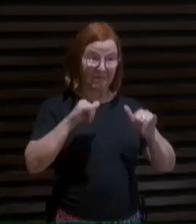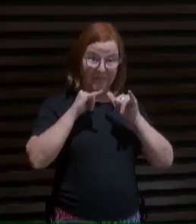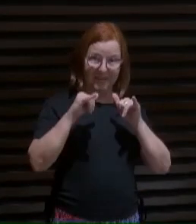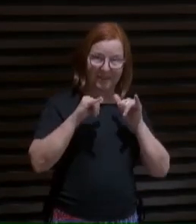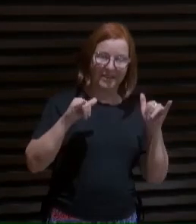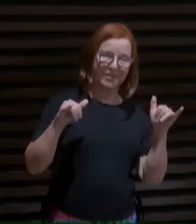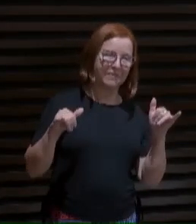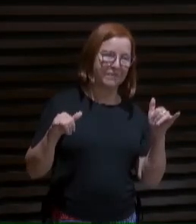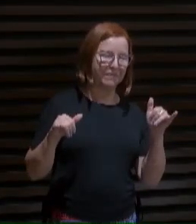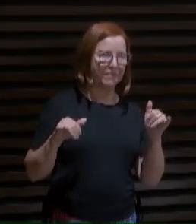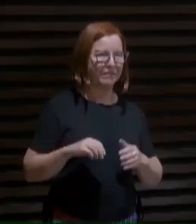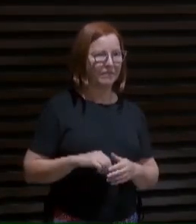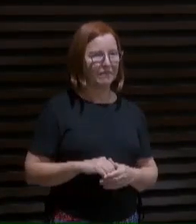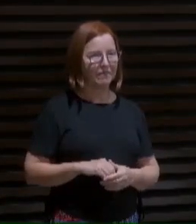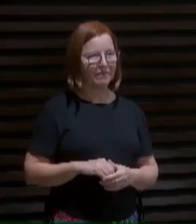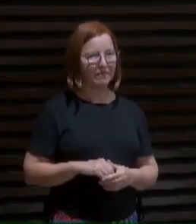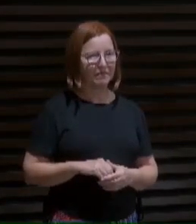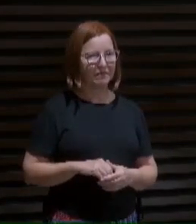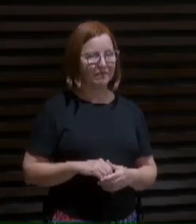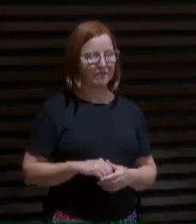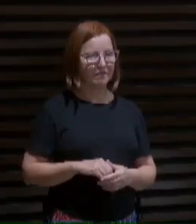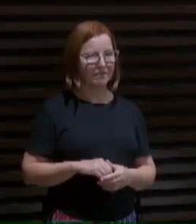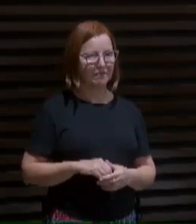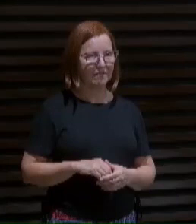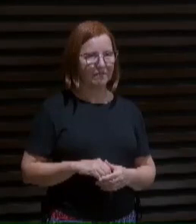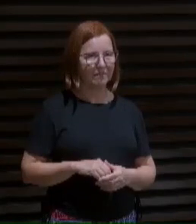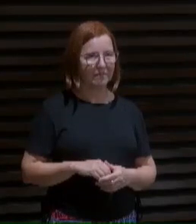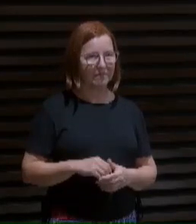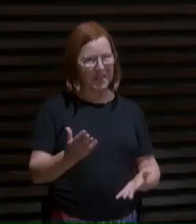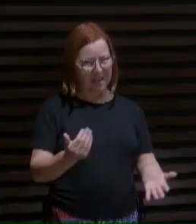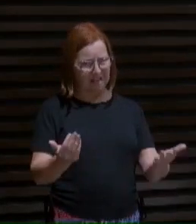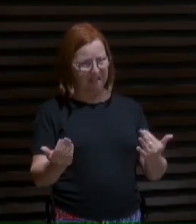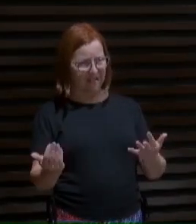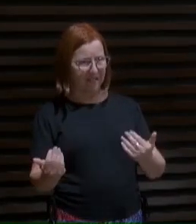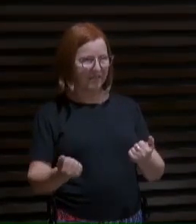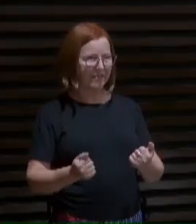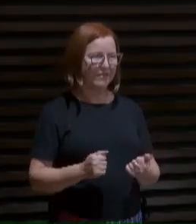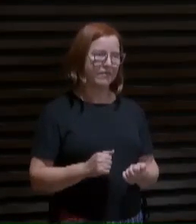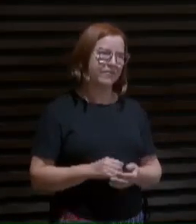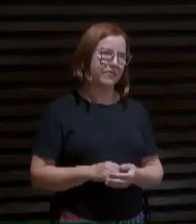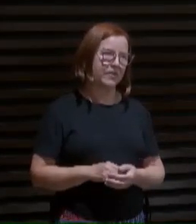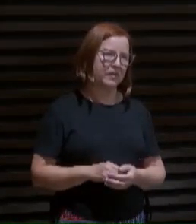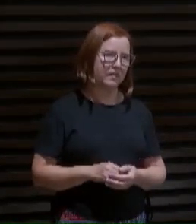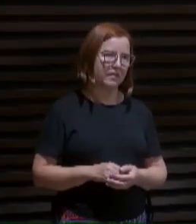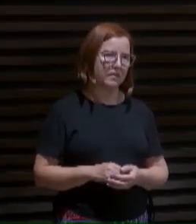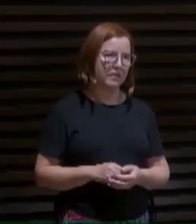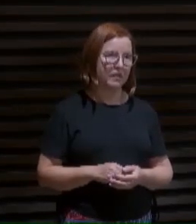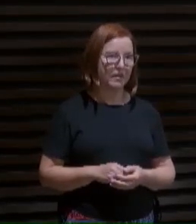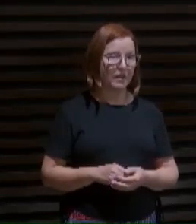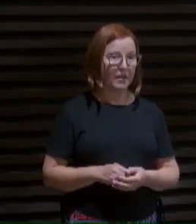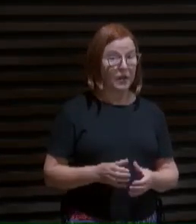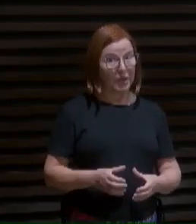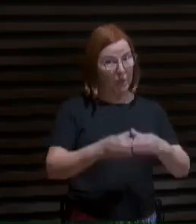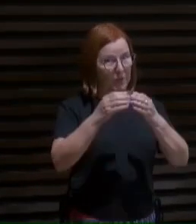vinde, Isso é Babel, isso é a